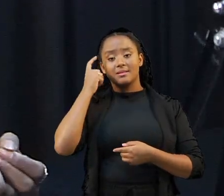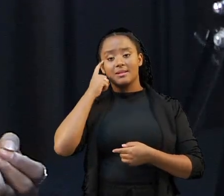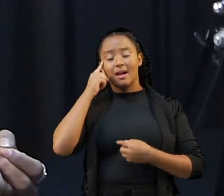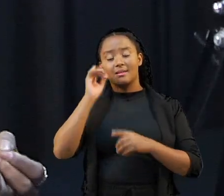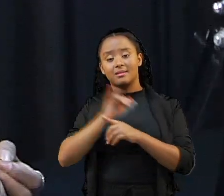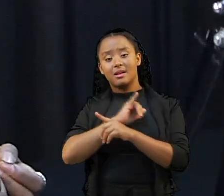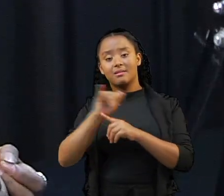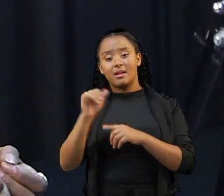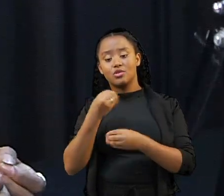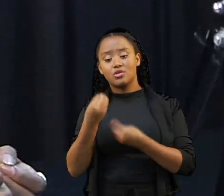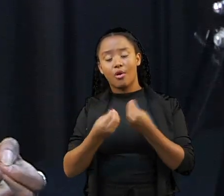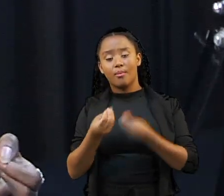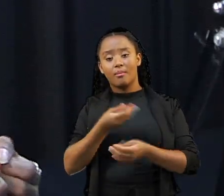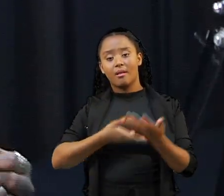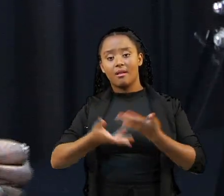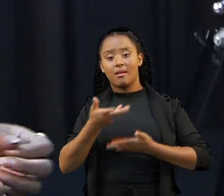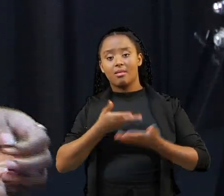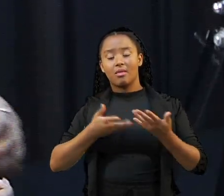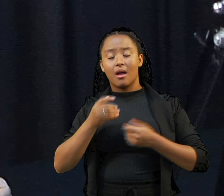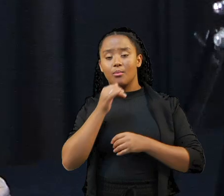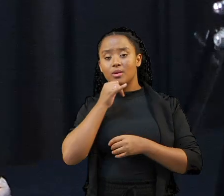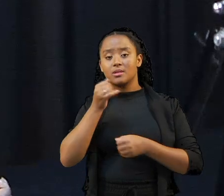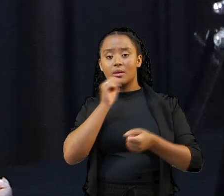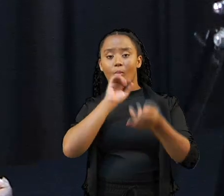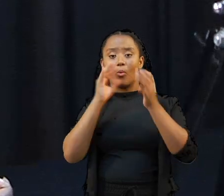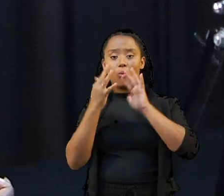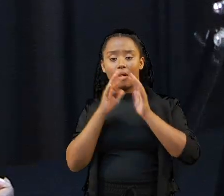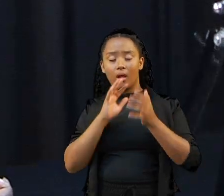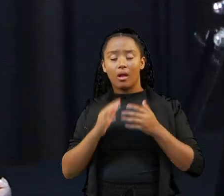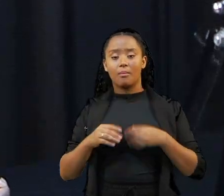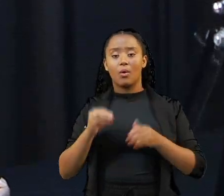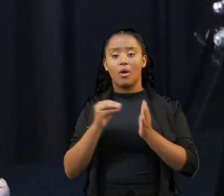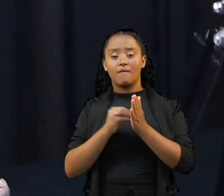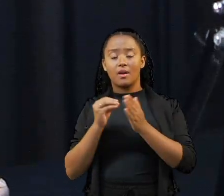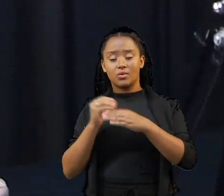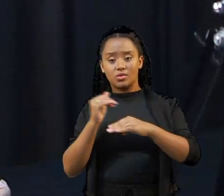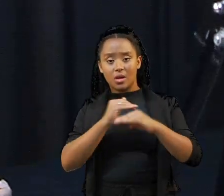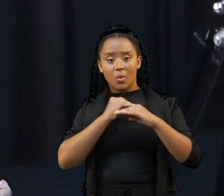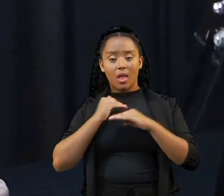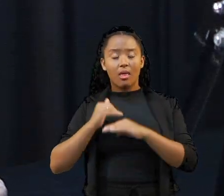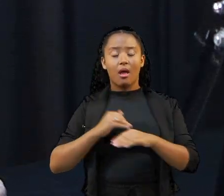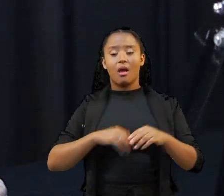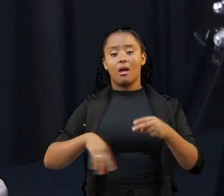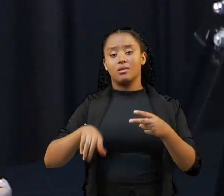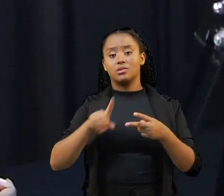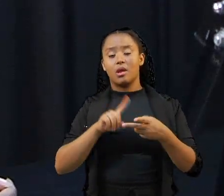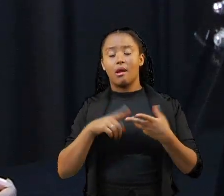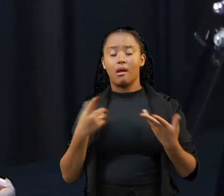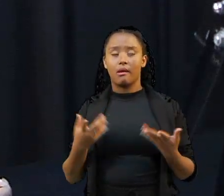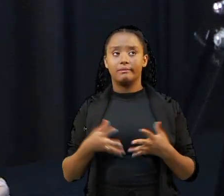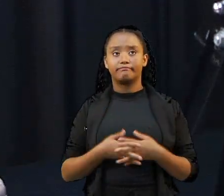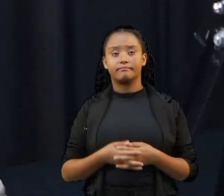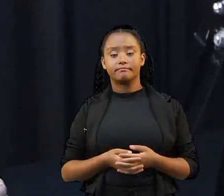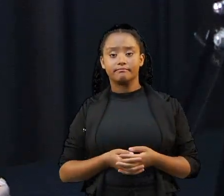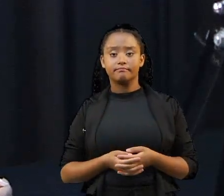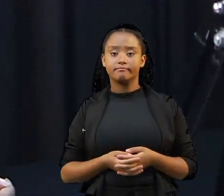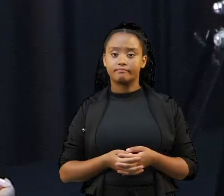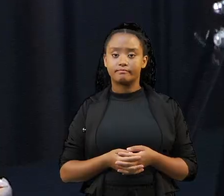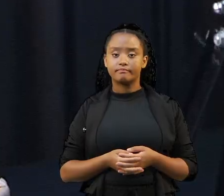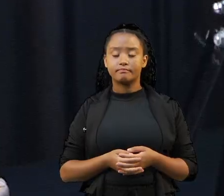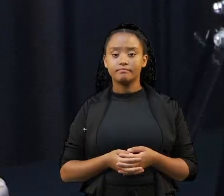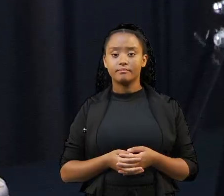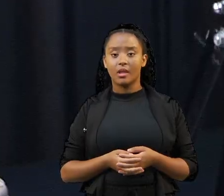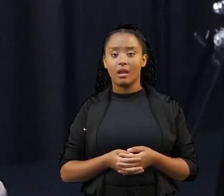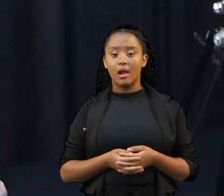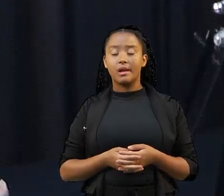lidar com as situações, vamos dizer, climáticas, com as situações de desigualdade, com as situações de